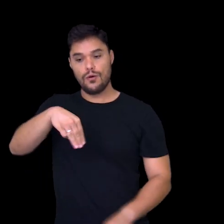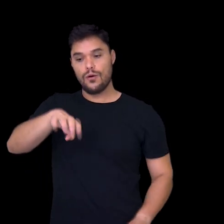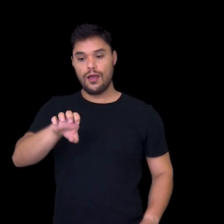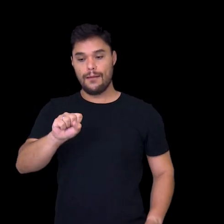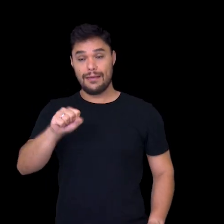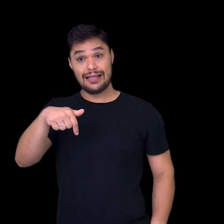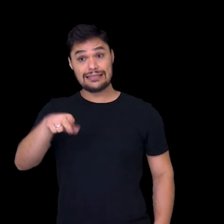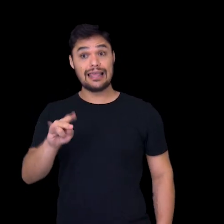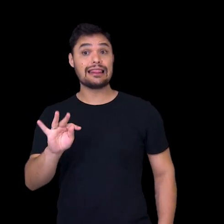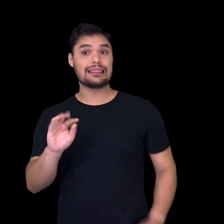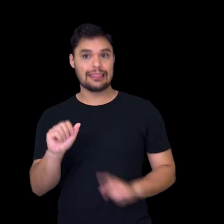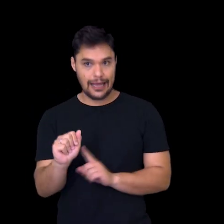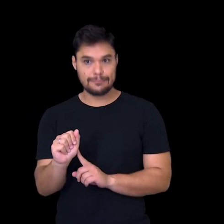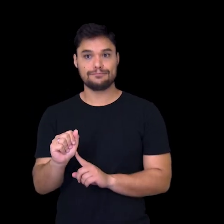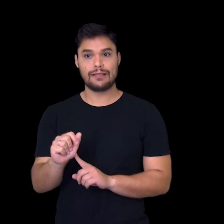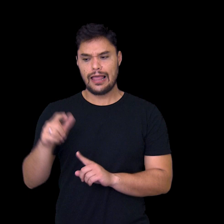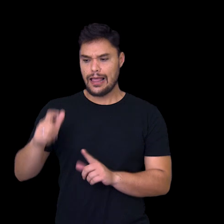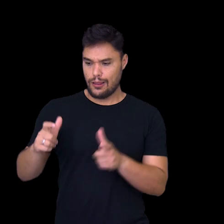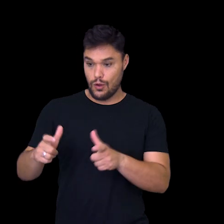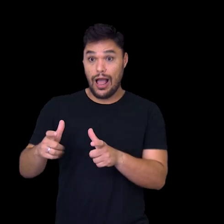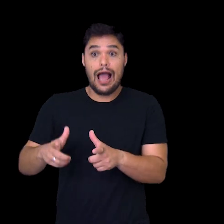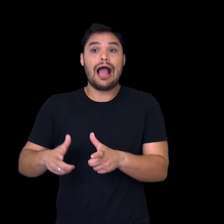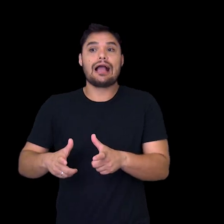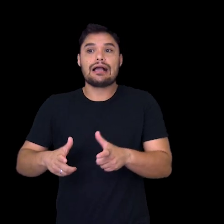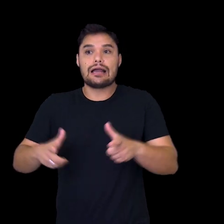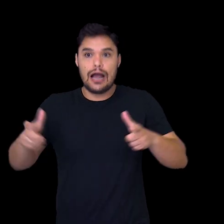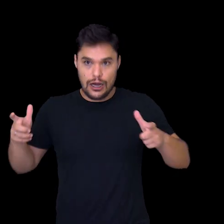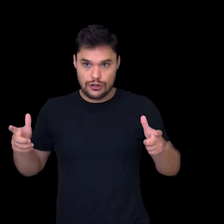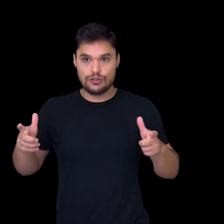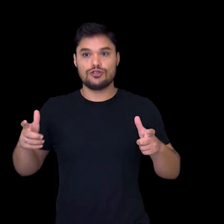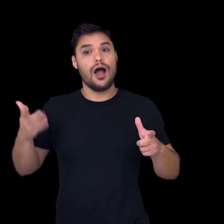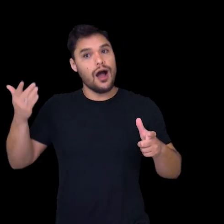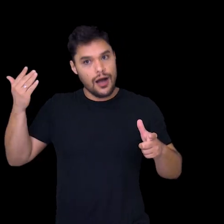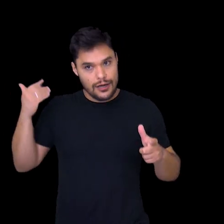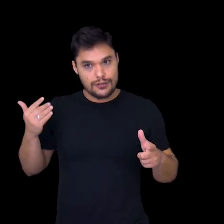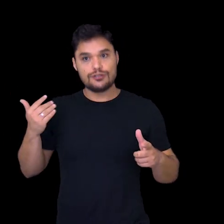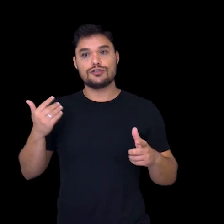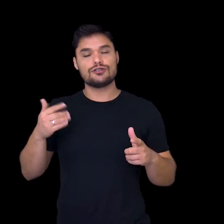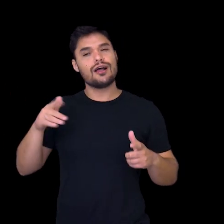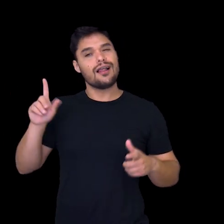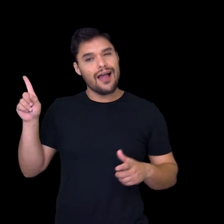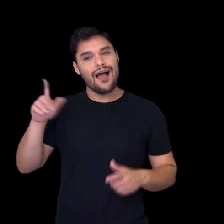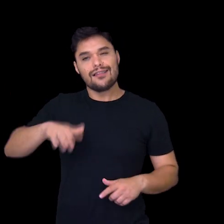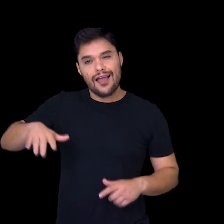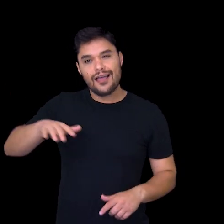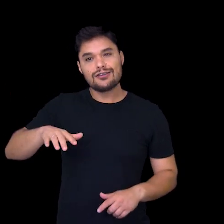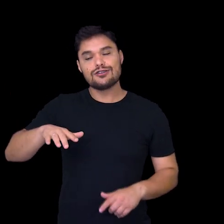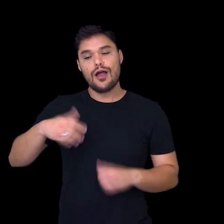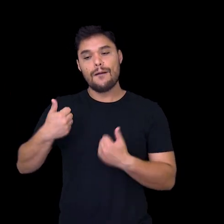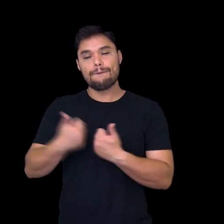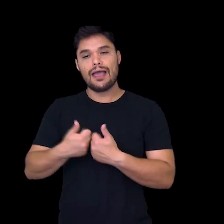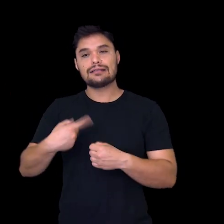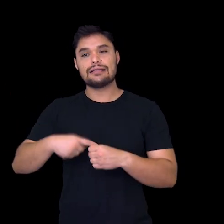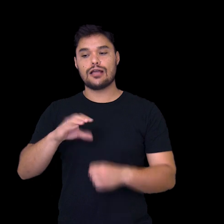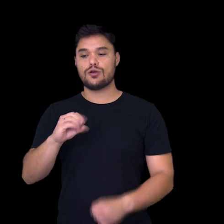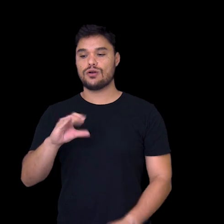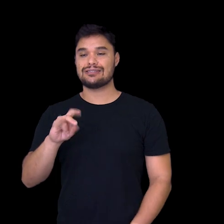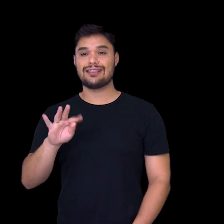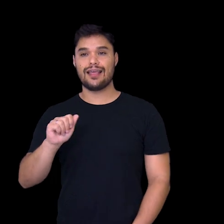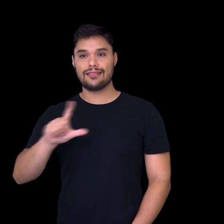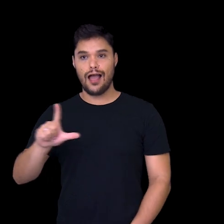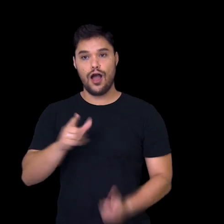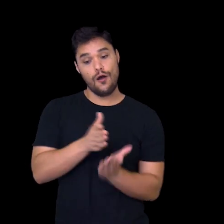Quilombo Mesquita, por exemplo, numa região muito mais ampla do que hoje eles se localizam, que é ali a região da cidade ocidental,